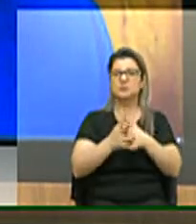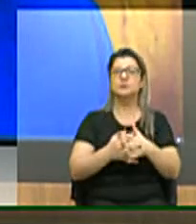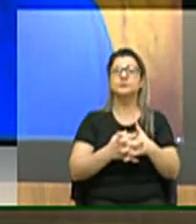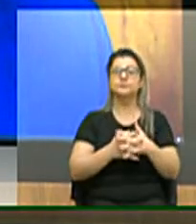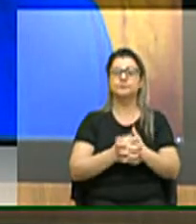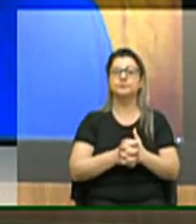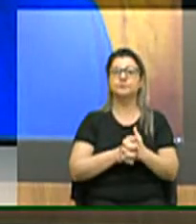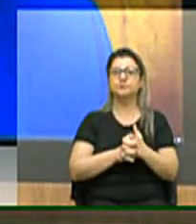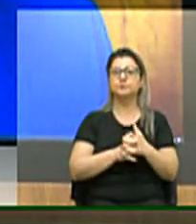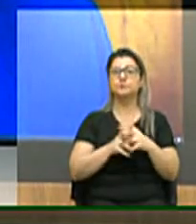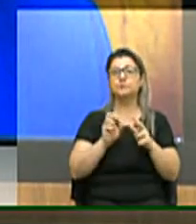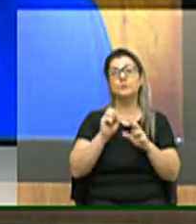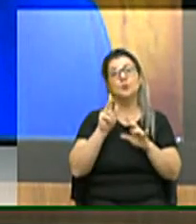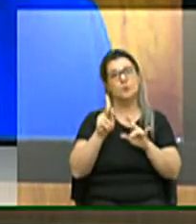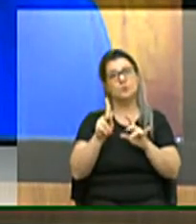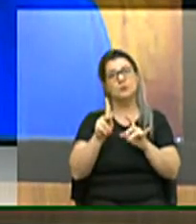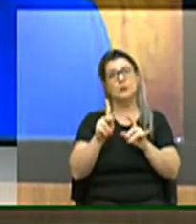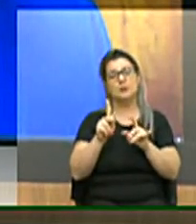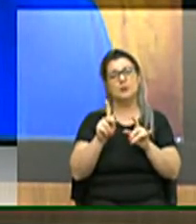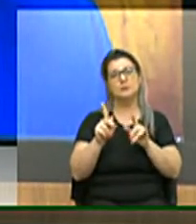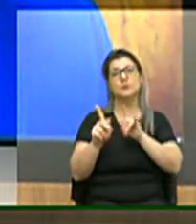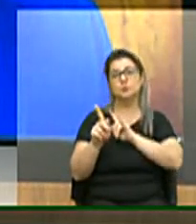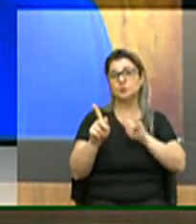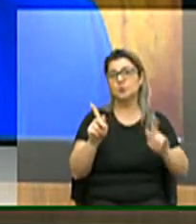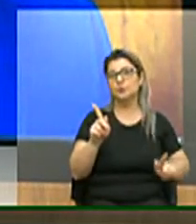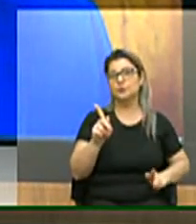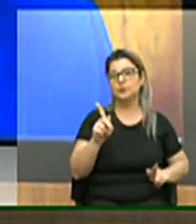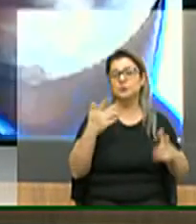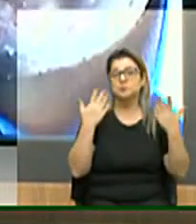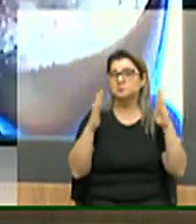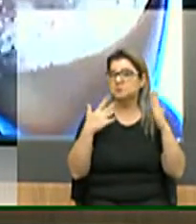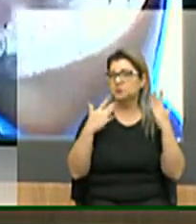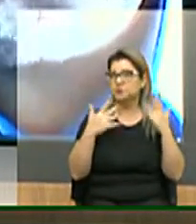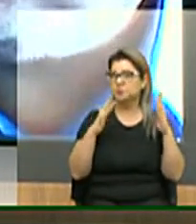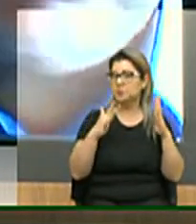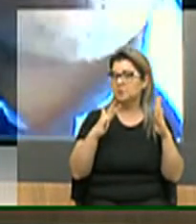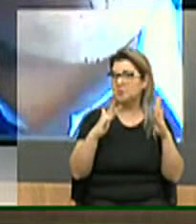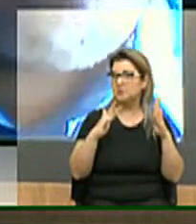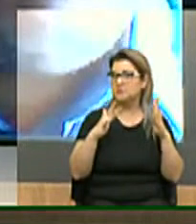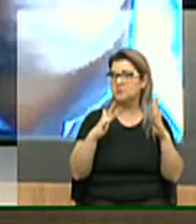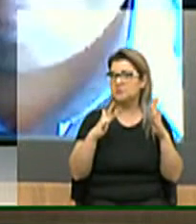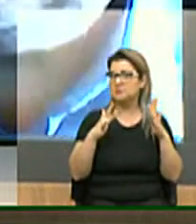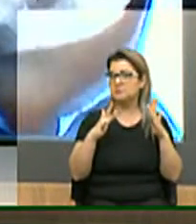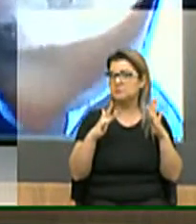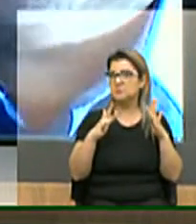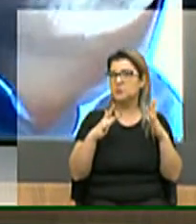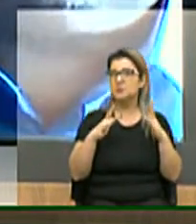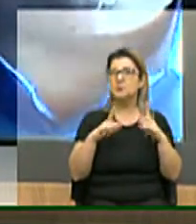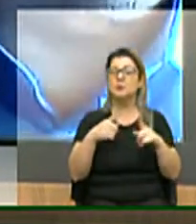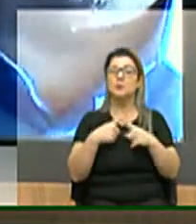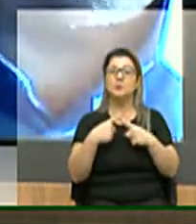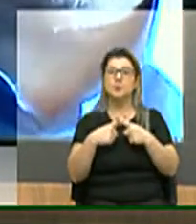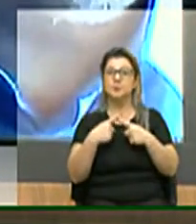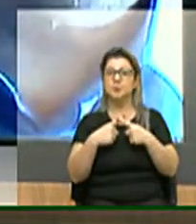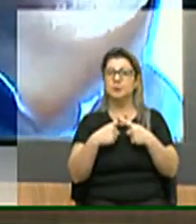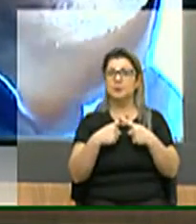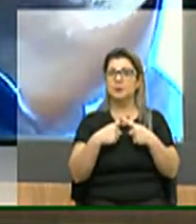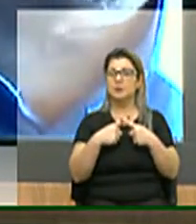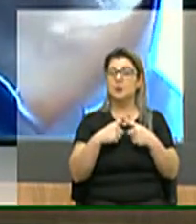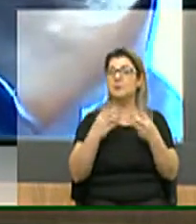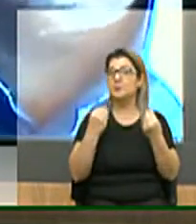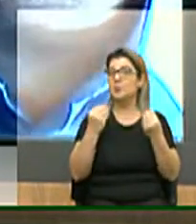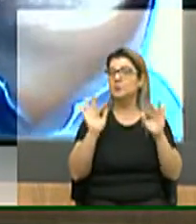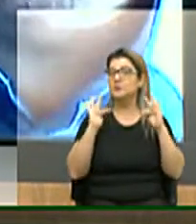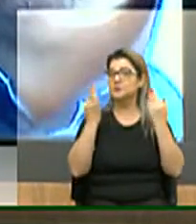É louvável ao governador por esse projeto, até porque na Comissão de Cidadania e Direitos Humanos vai muita família que está sendo despejada de